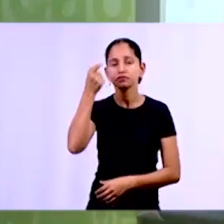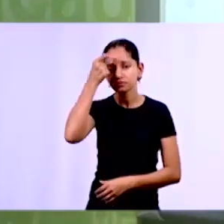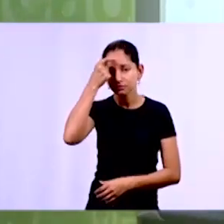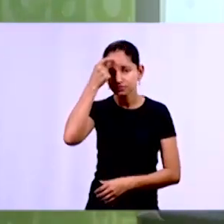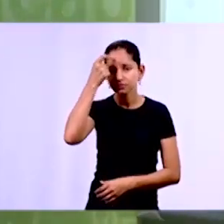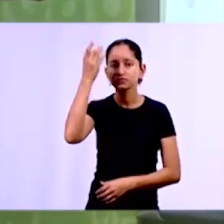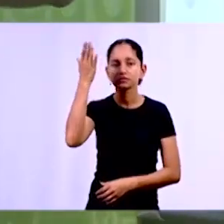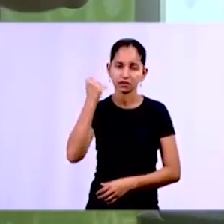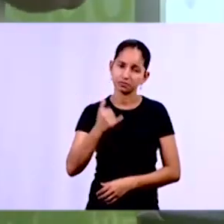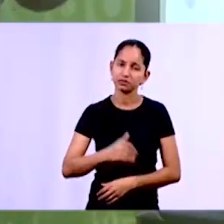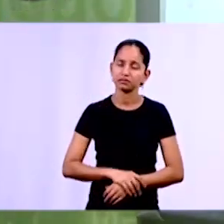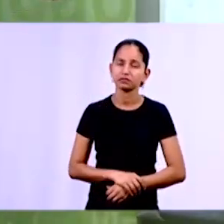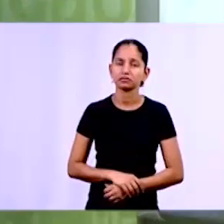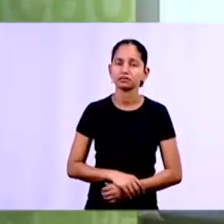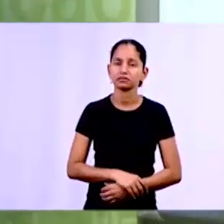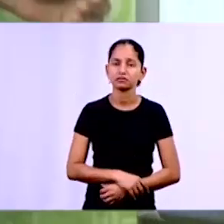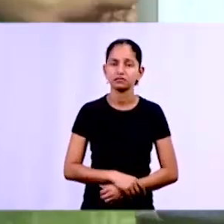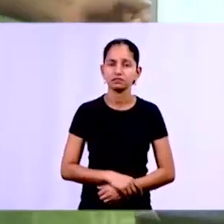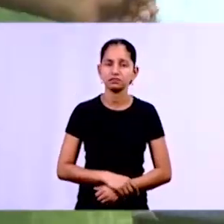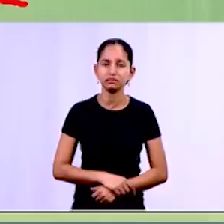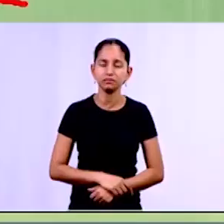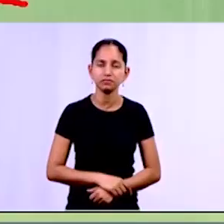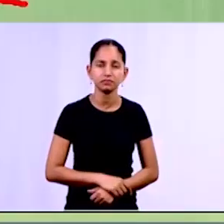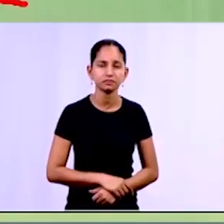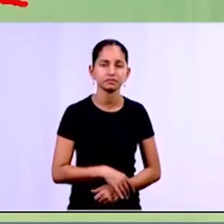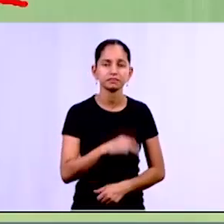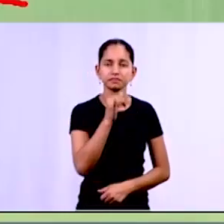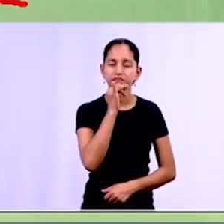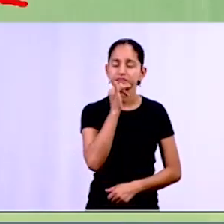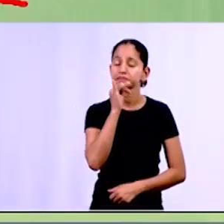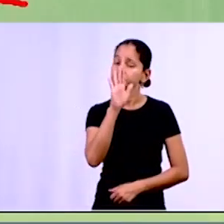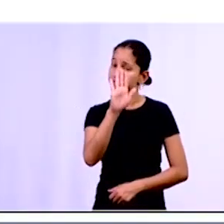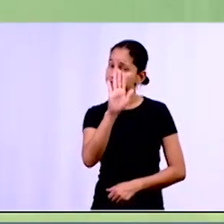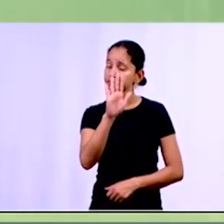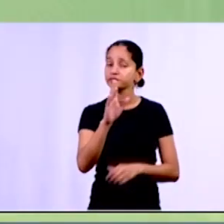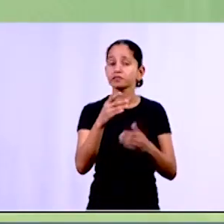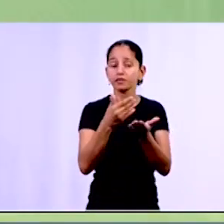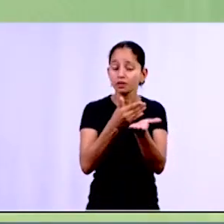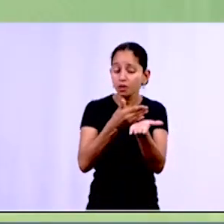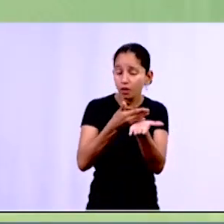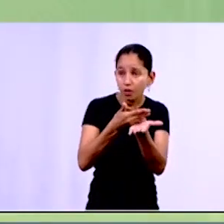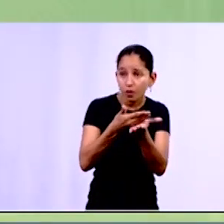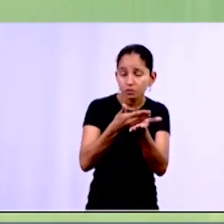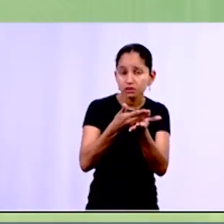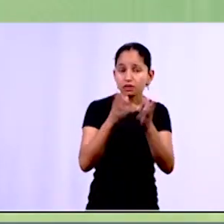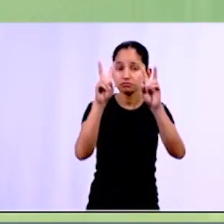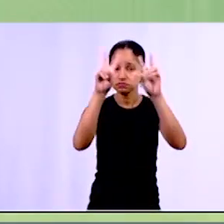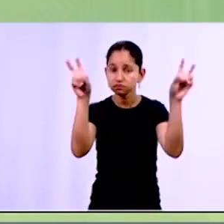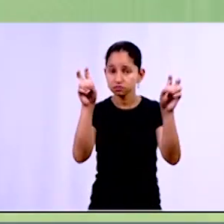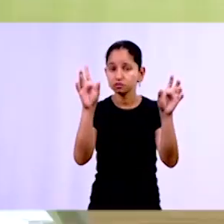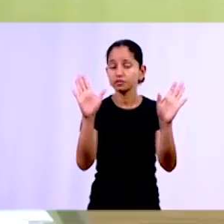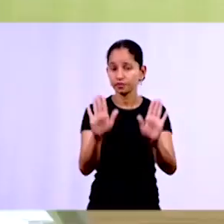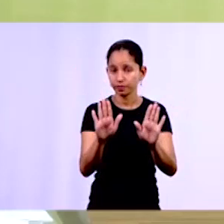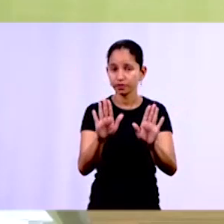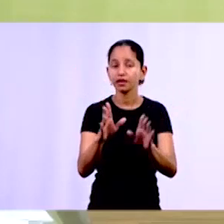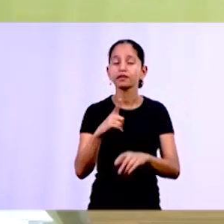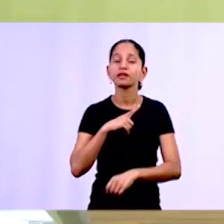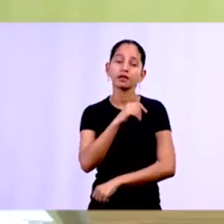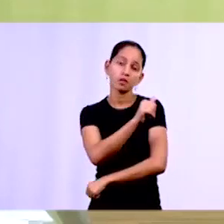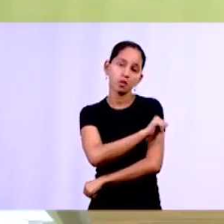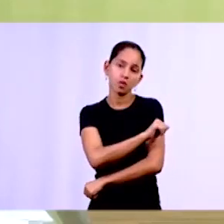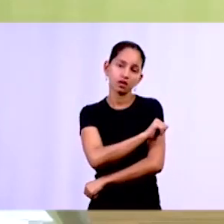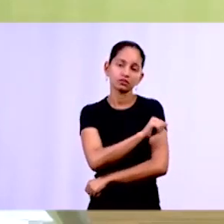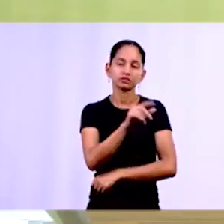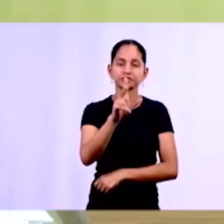consciência o tipo de computador. Professor, antes da gente entrar no assunto de arquitetura, tem um aluno,